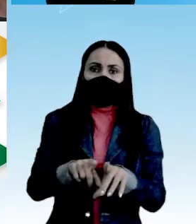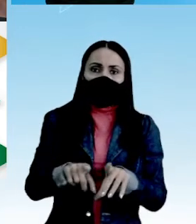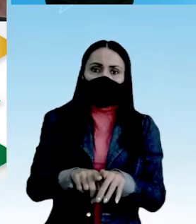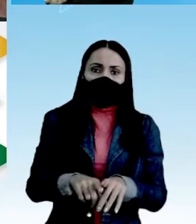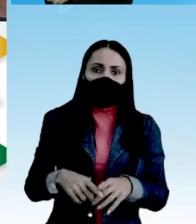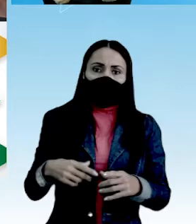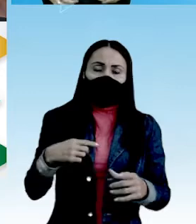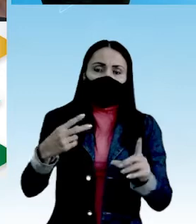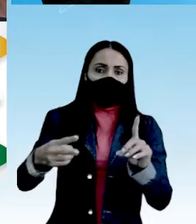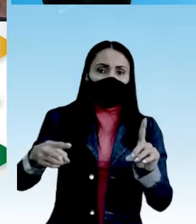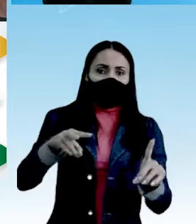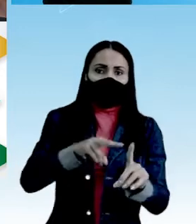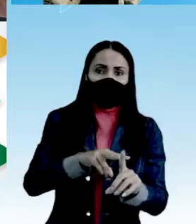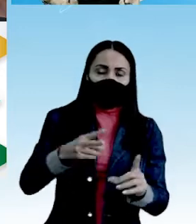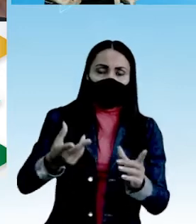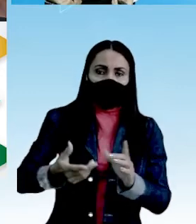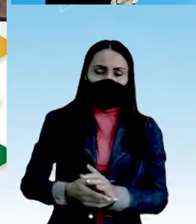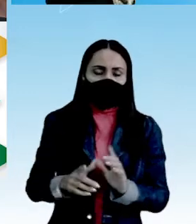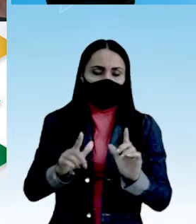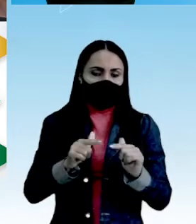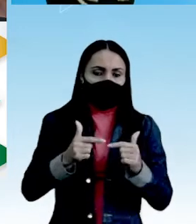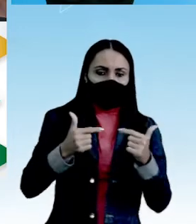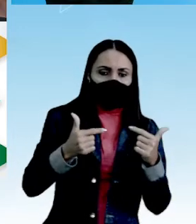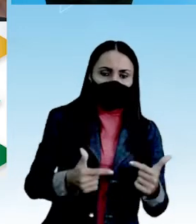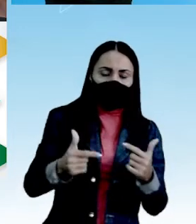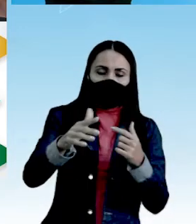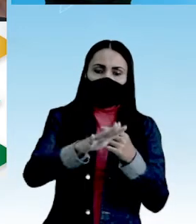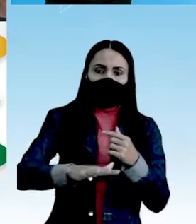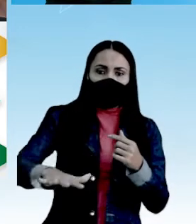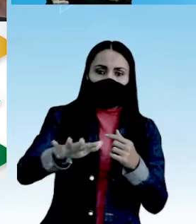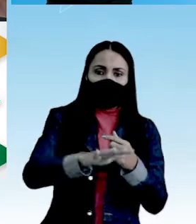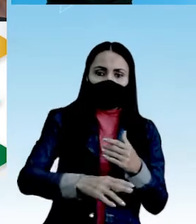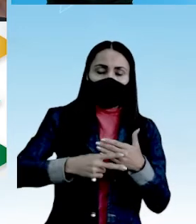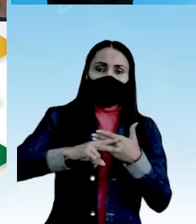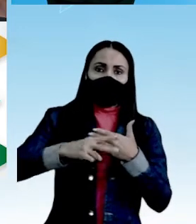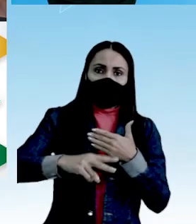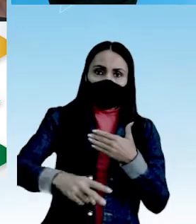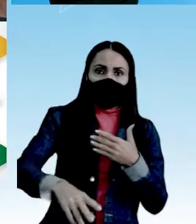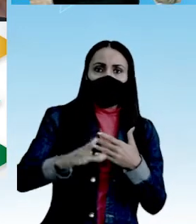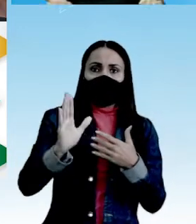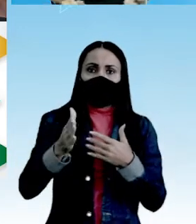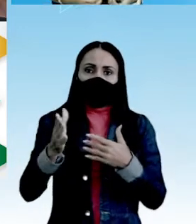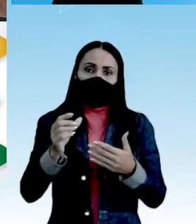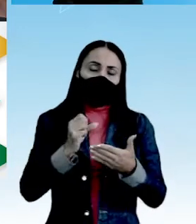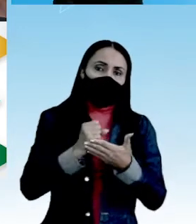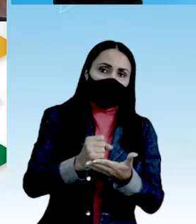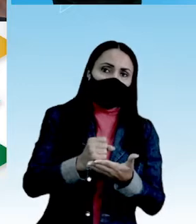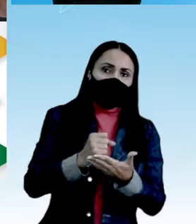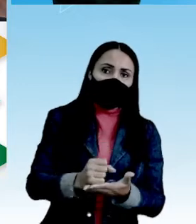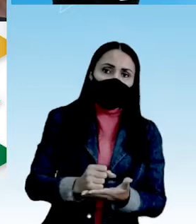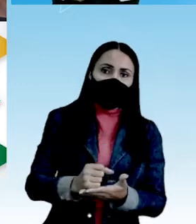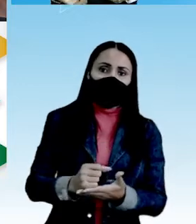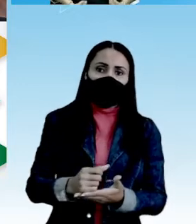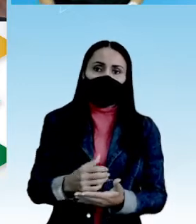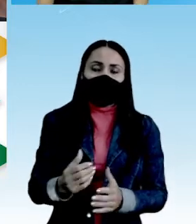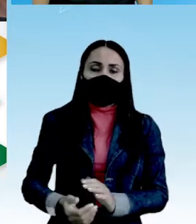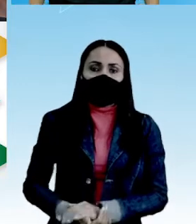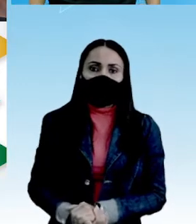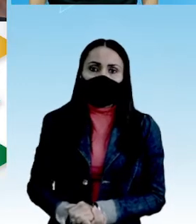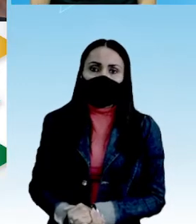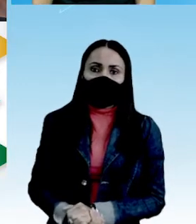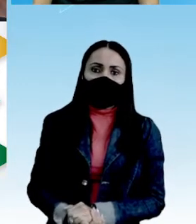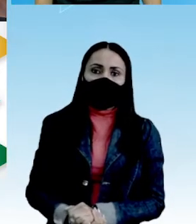se destacando, lutando, né, para o seu espaço e consequentemente já ajudando as próximas que vieram,